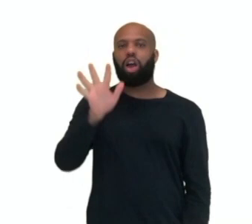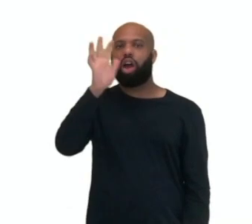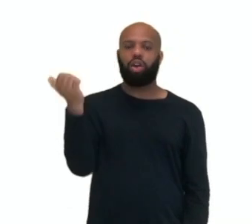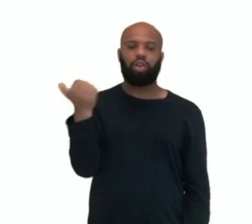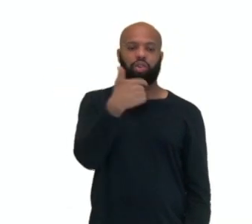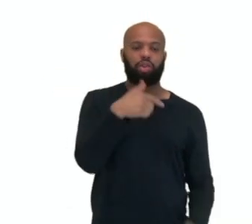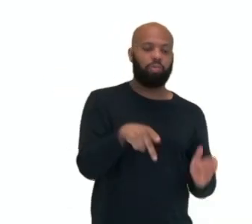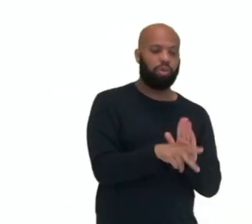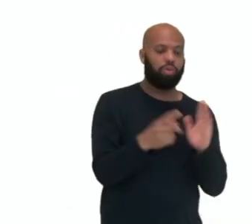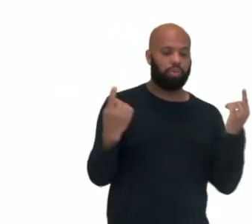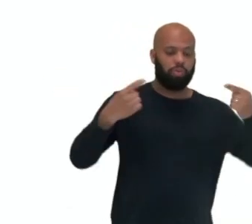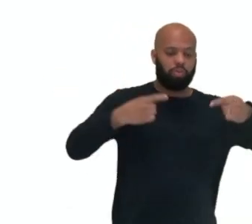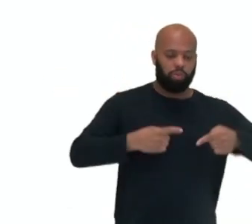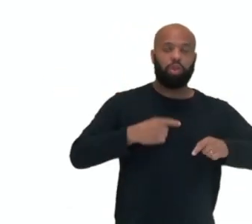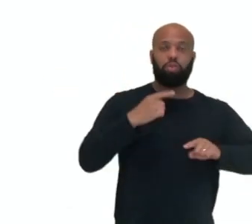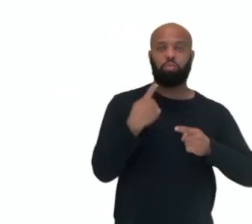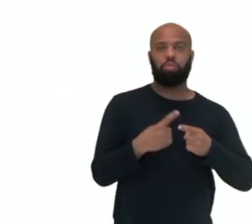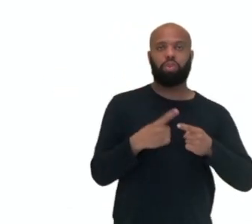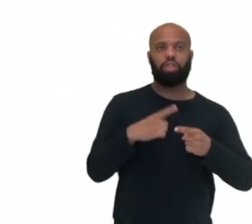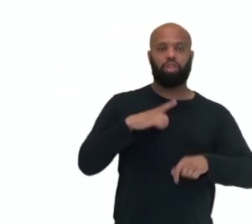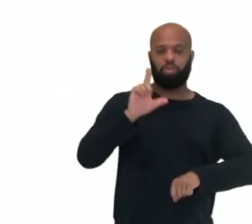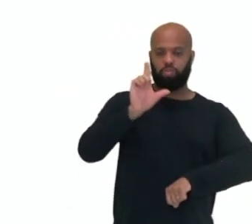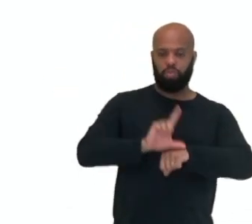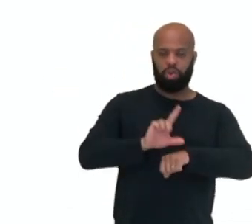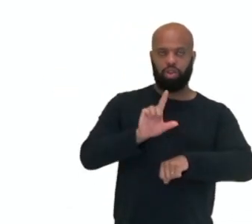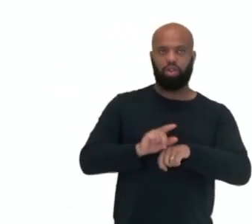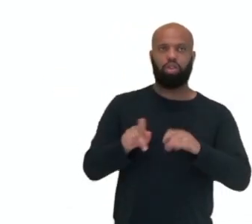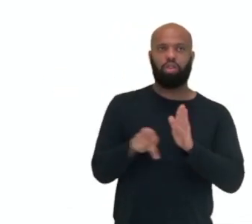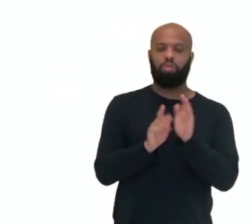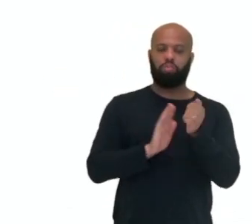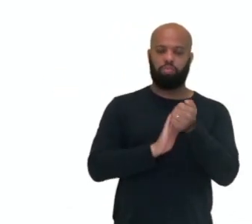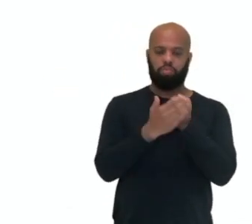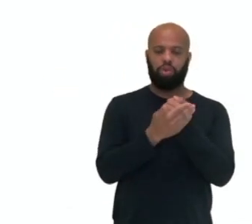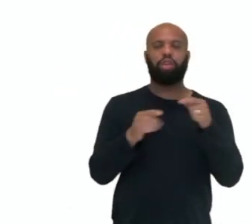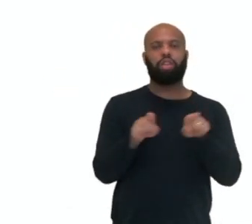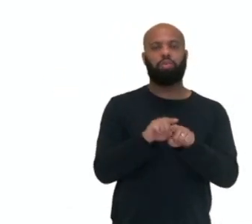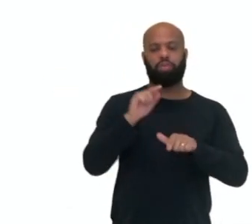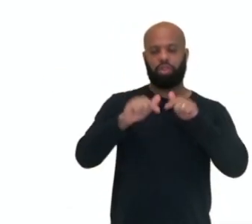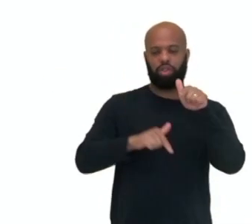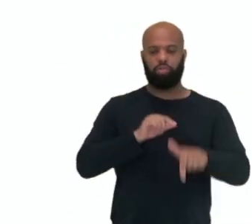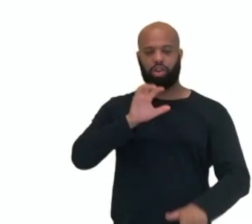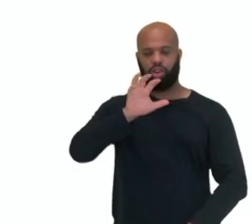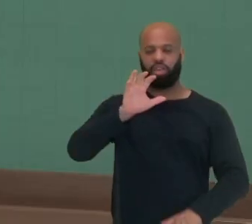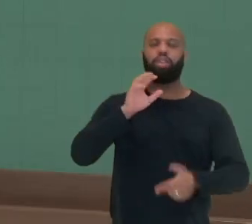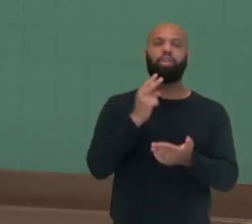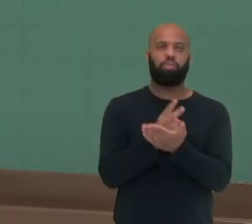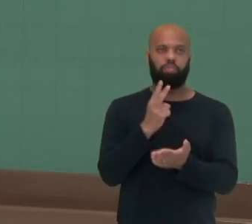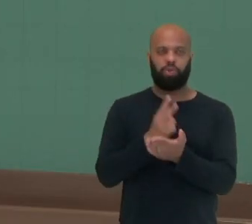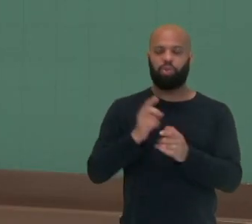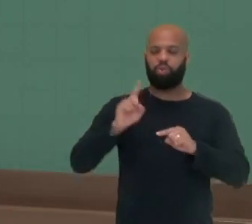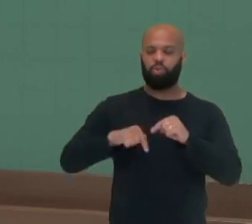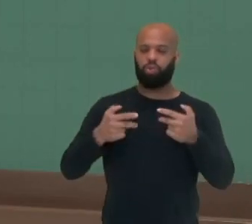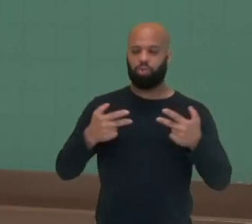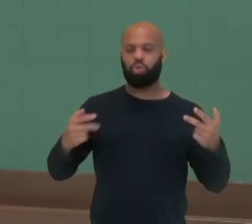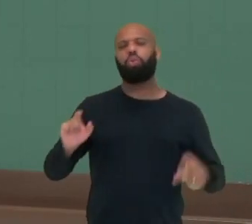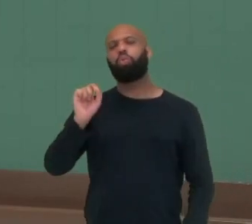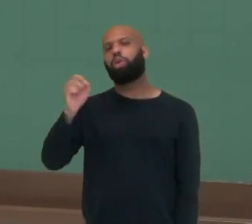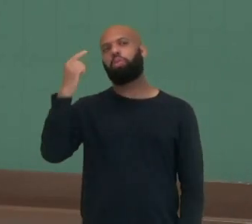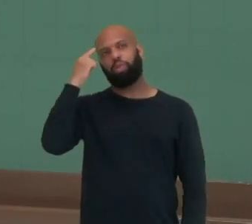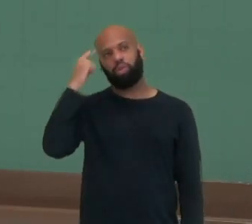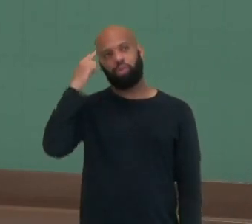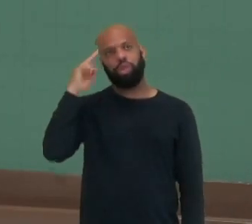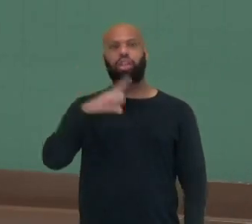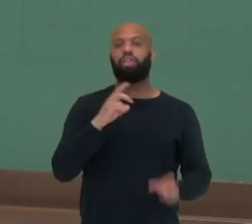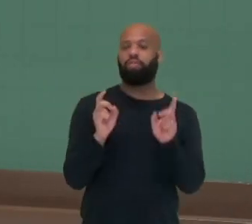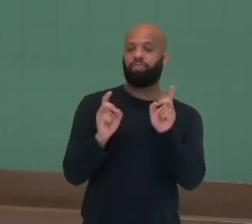sua concorrência, uma loja do seu bairro que também trabalha com esses produtos. Então, o que ela pensou? Suas